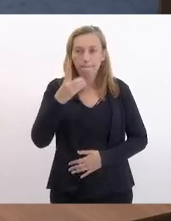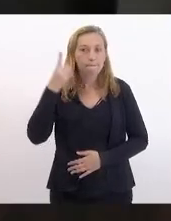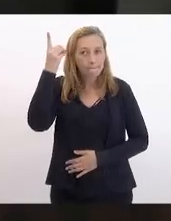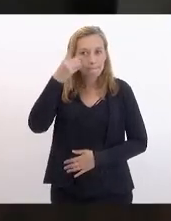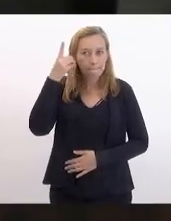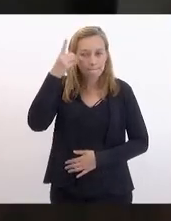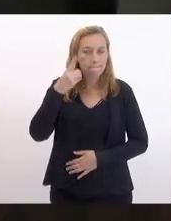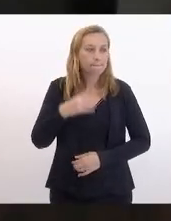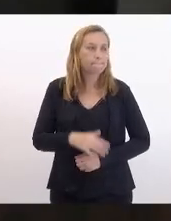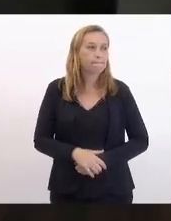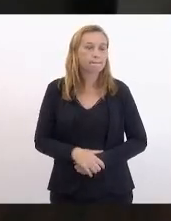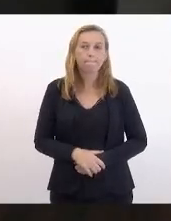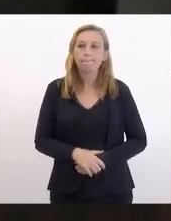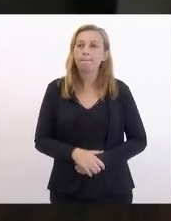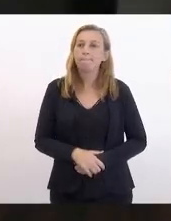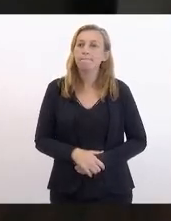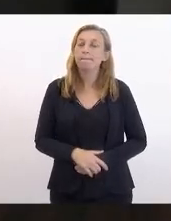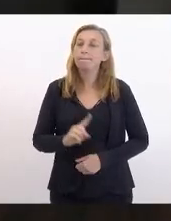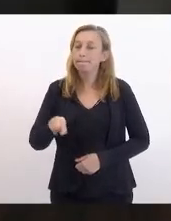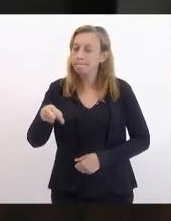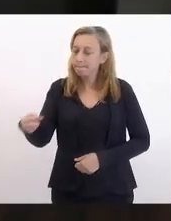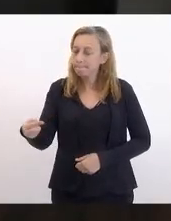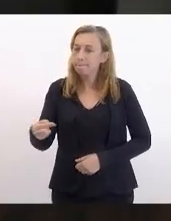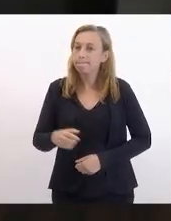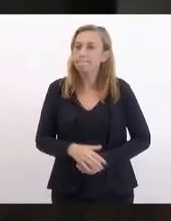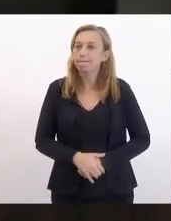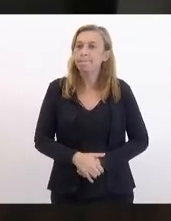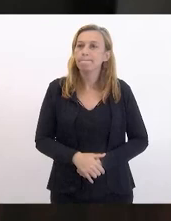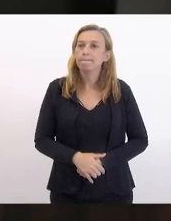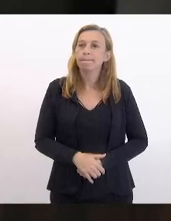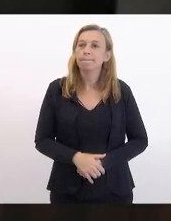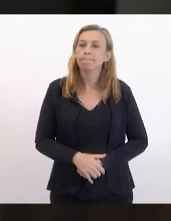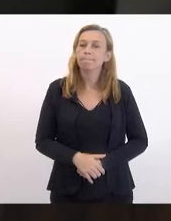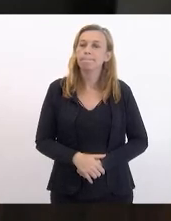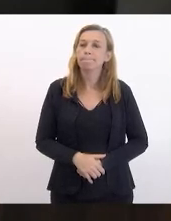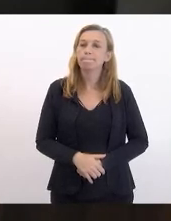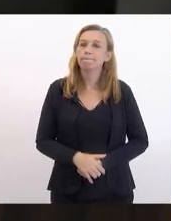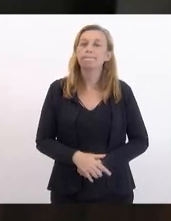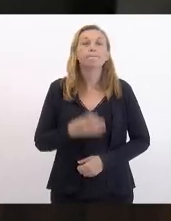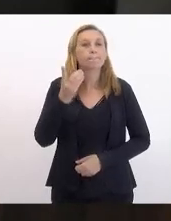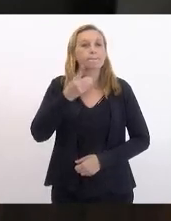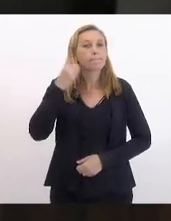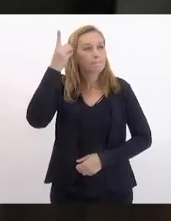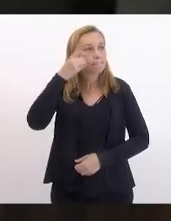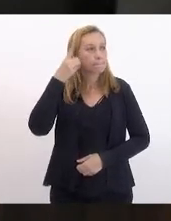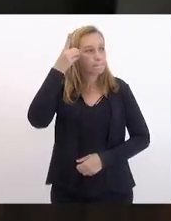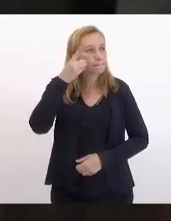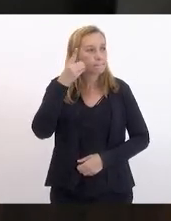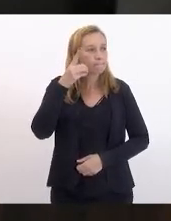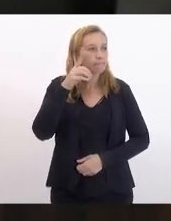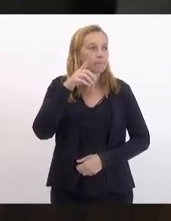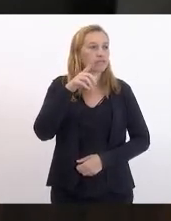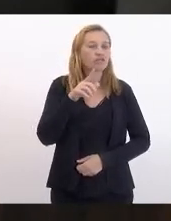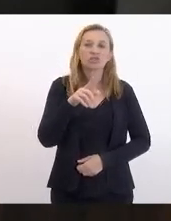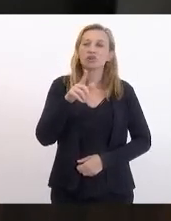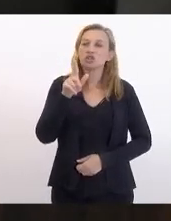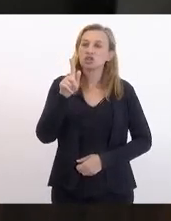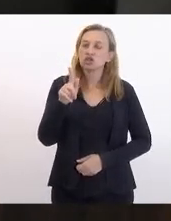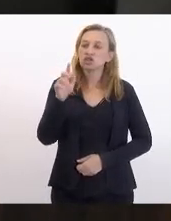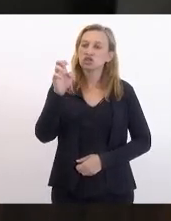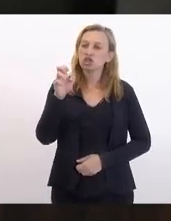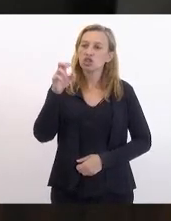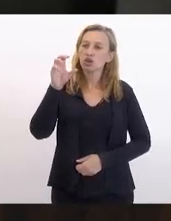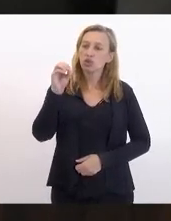deputado waldeck o próximo orador escrito é o nosso Deputado Giovani Ratinho